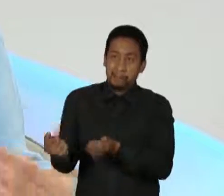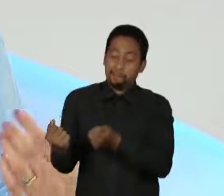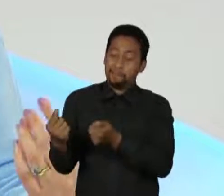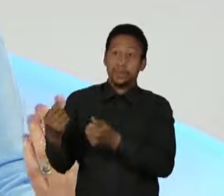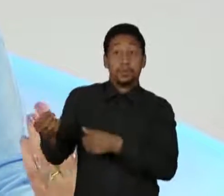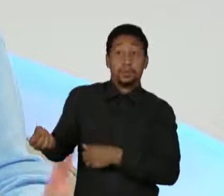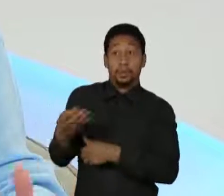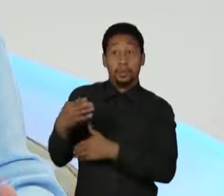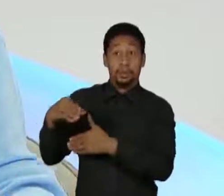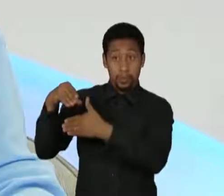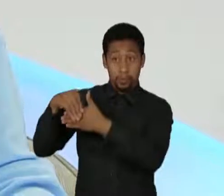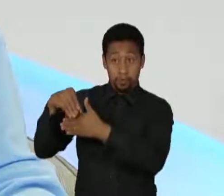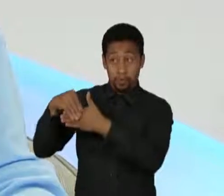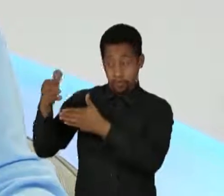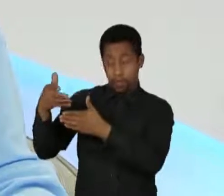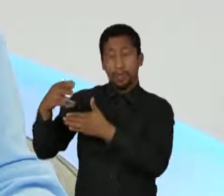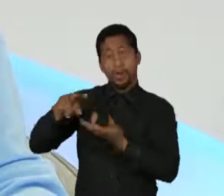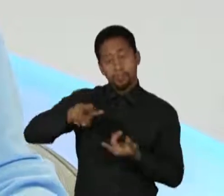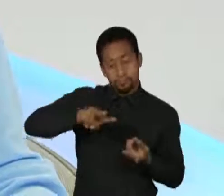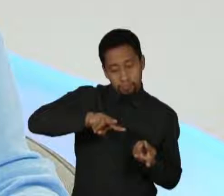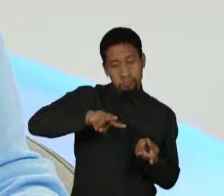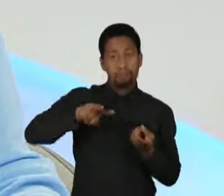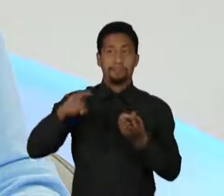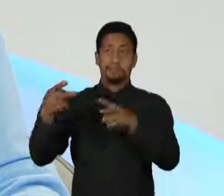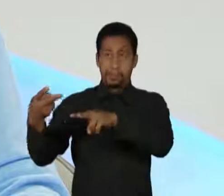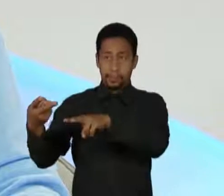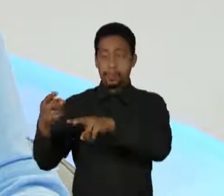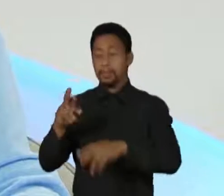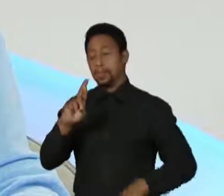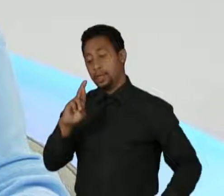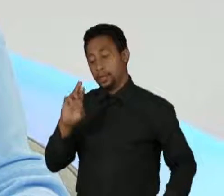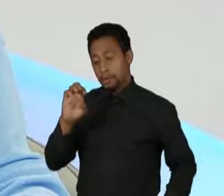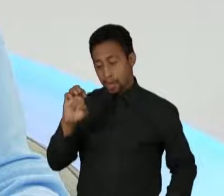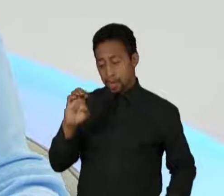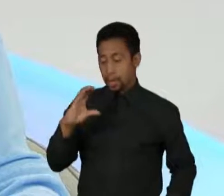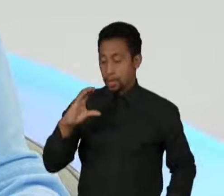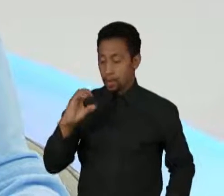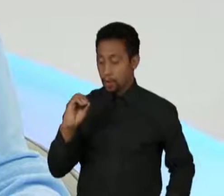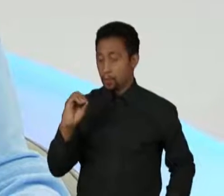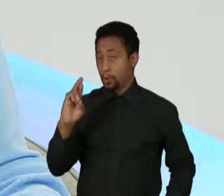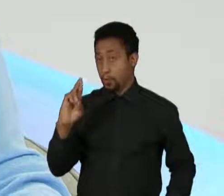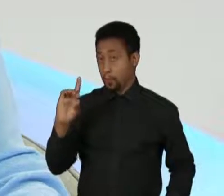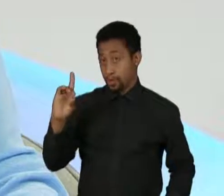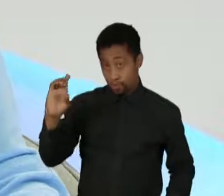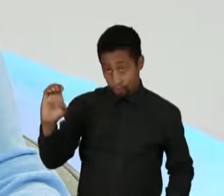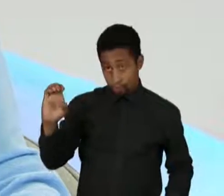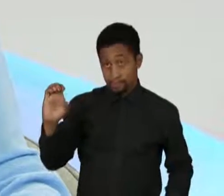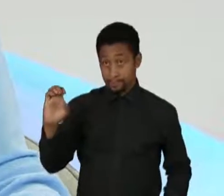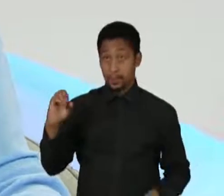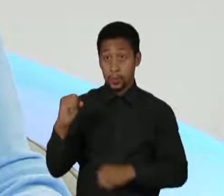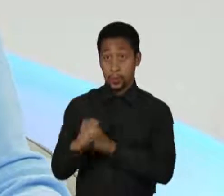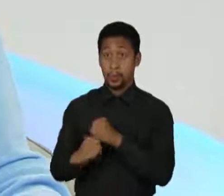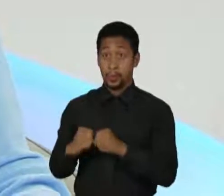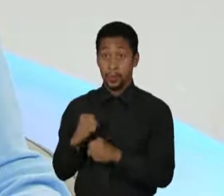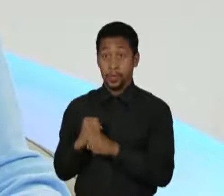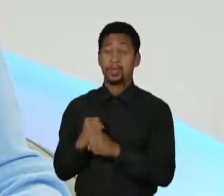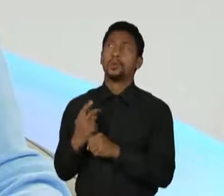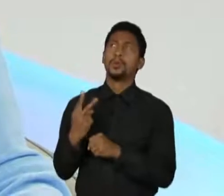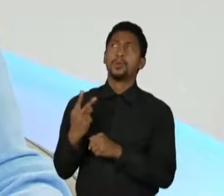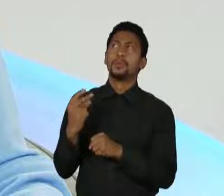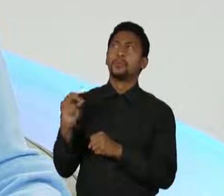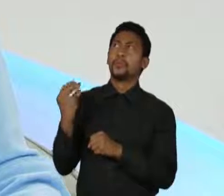e fui para Record num 2021 a gente começou a a gente lançou